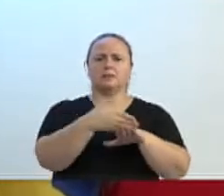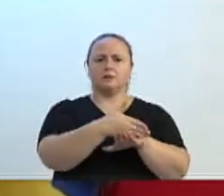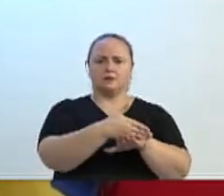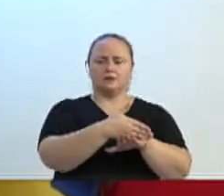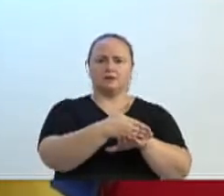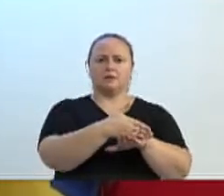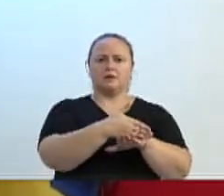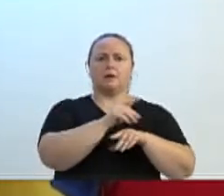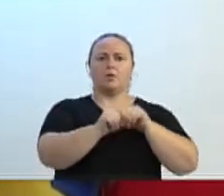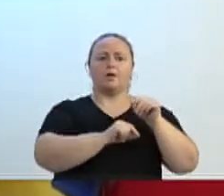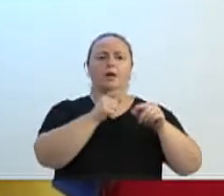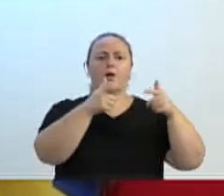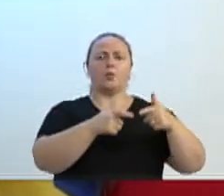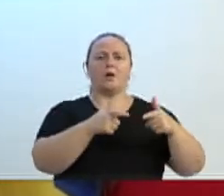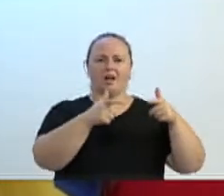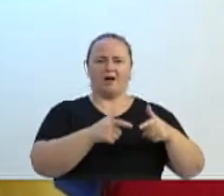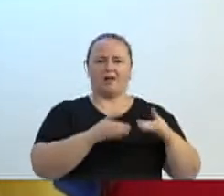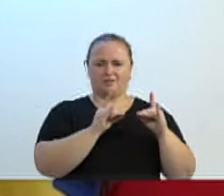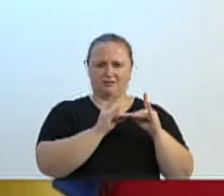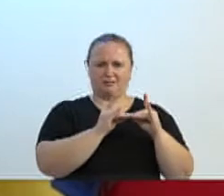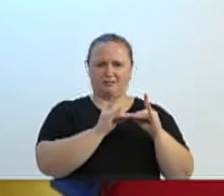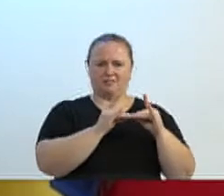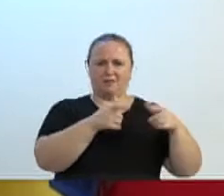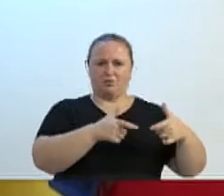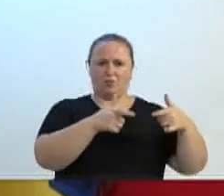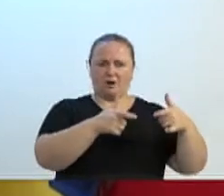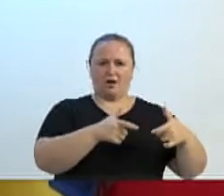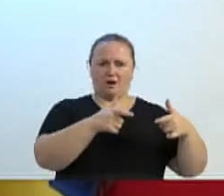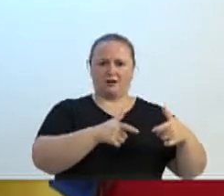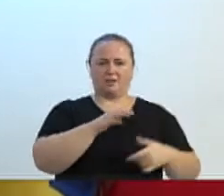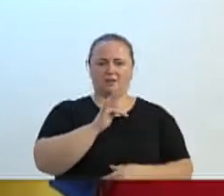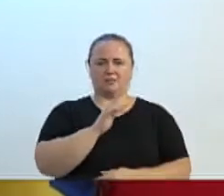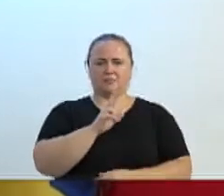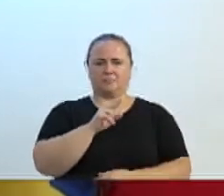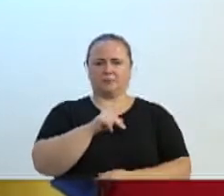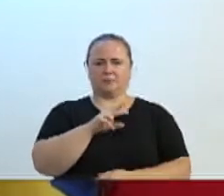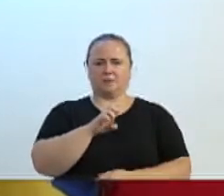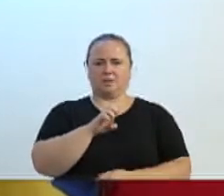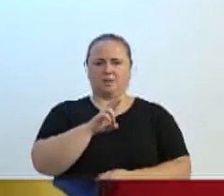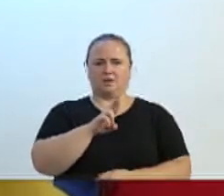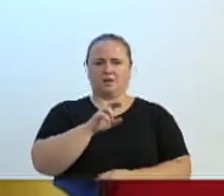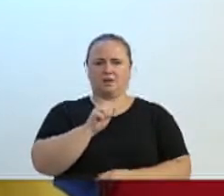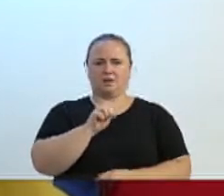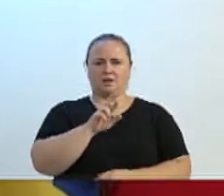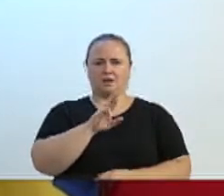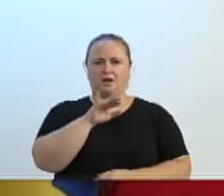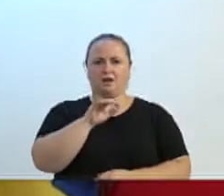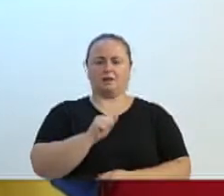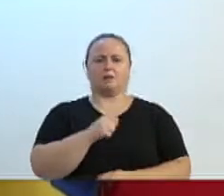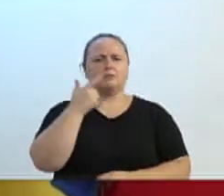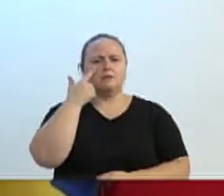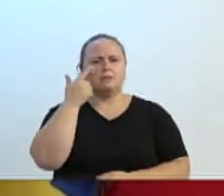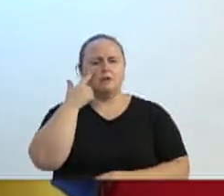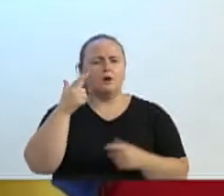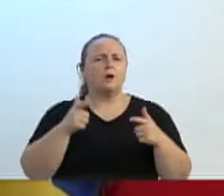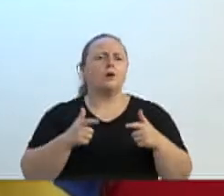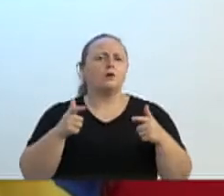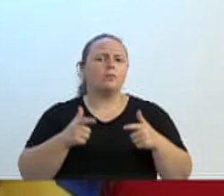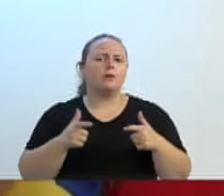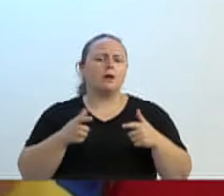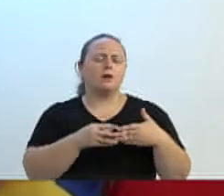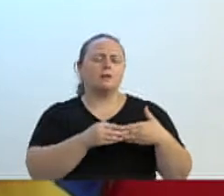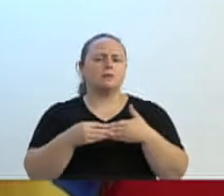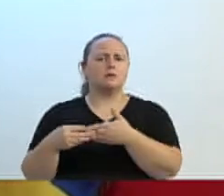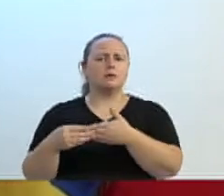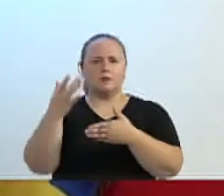encaminhar a papelada e vejam lá qual é o espaço que se tem para atender uma família que vai fazer o encaminhamento